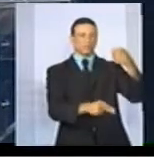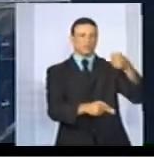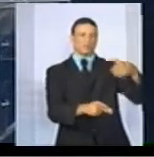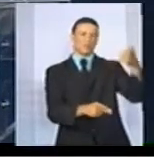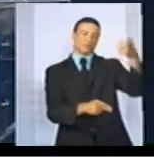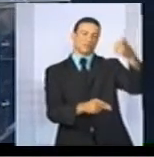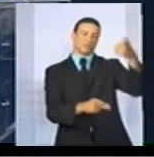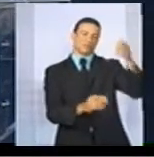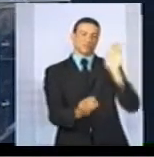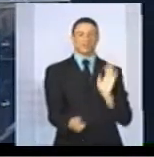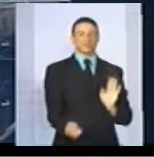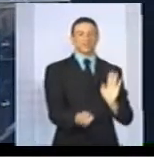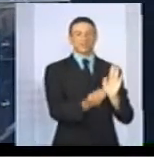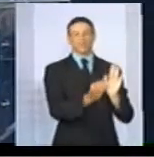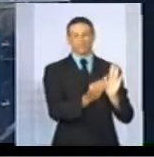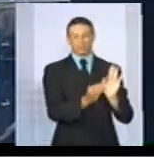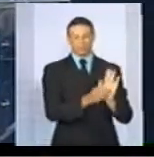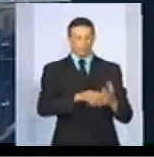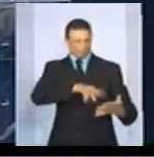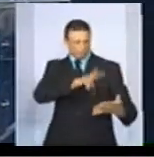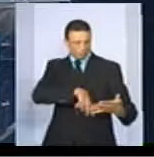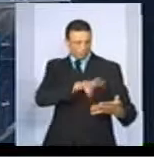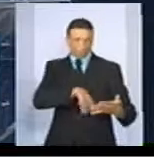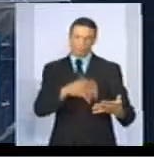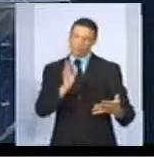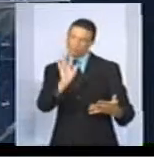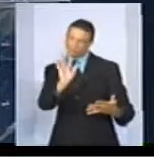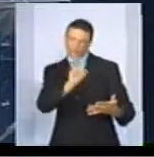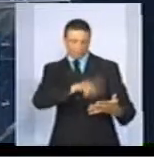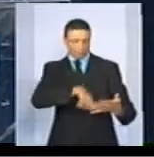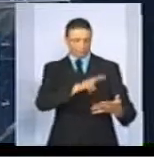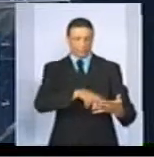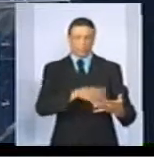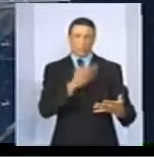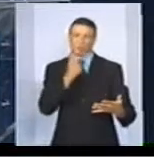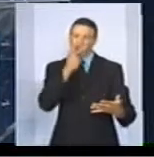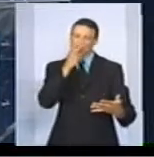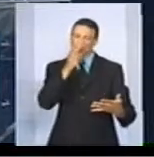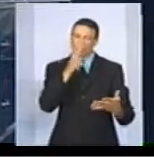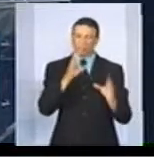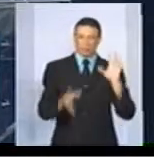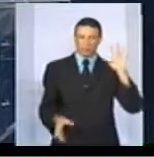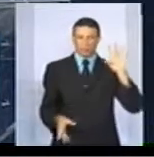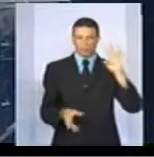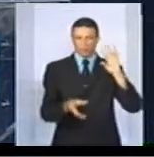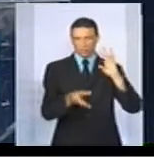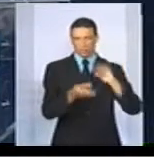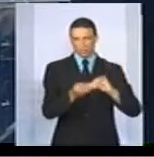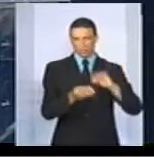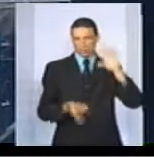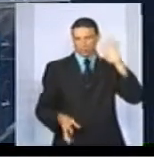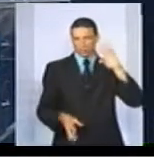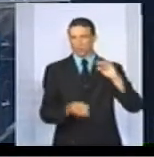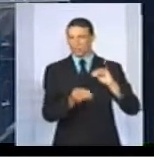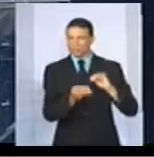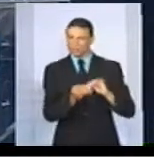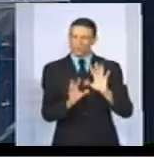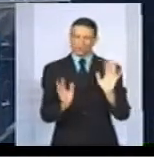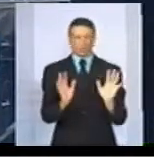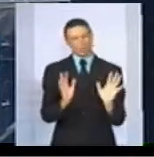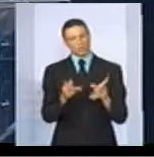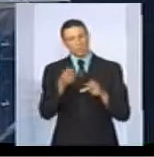vou me dispensar da Leitura mas que resume em síntese o